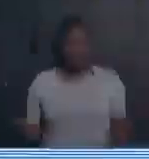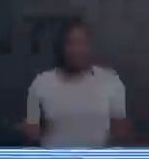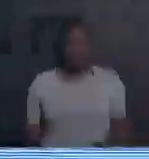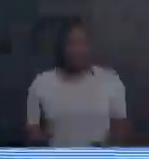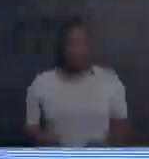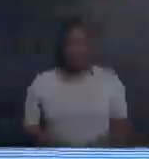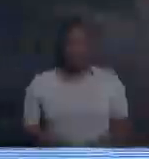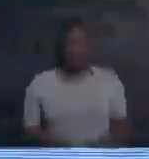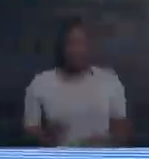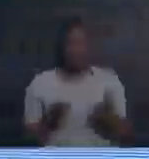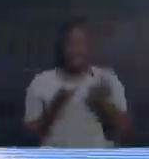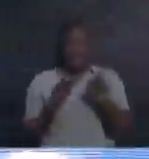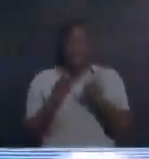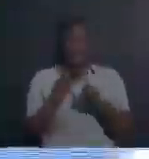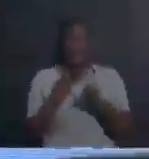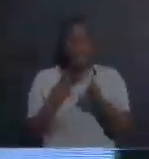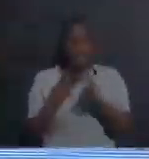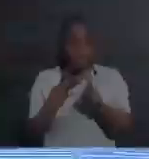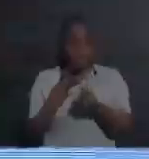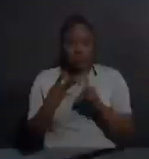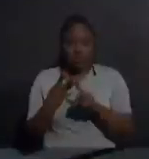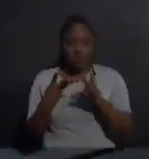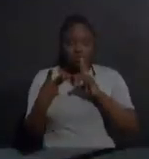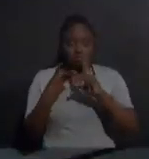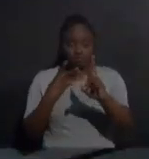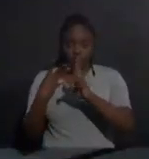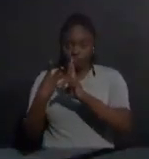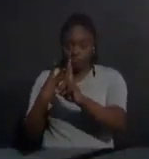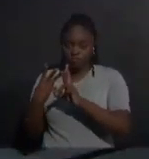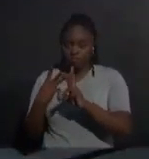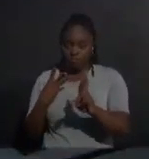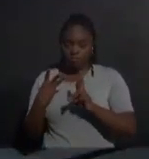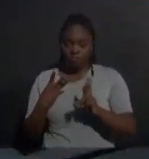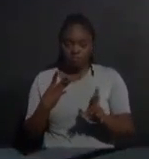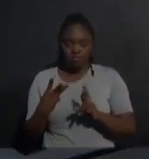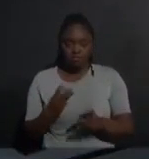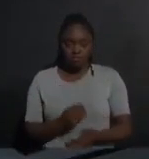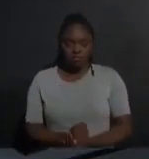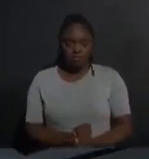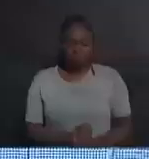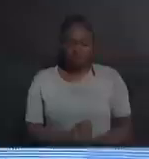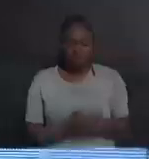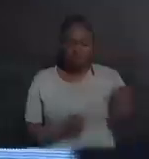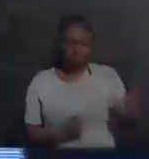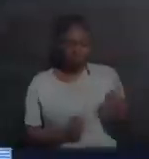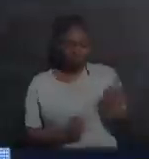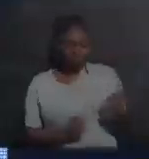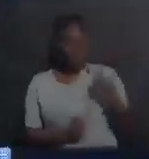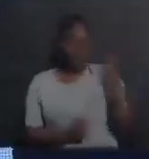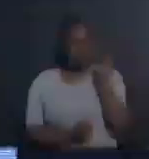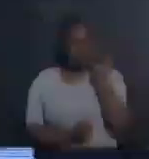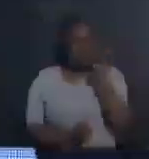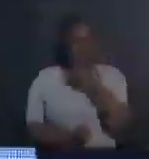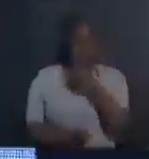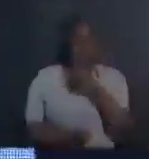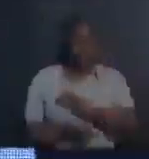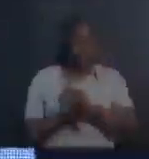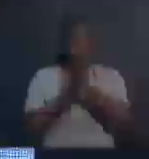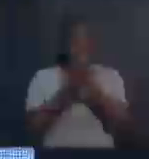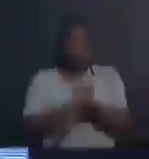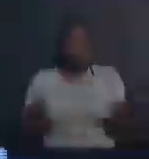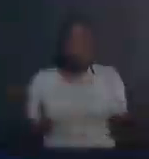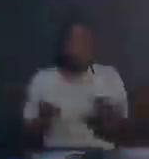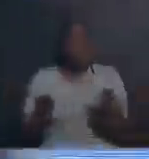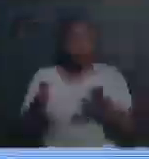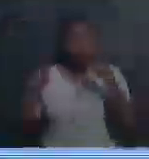Comunhão. Segunda coisa que é avivamento é comunhão. Quebra o isolamento, quebra a falsidade. Hoje é um tanto de